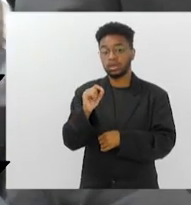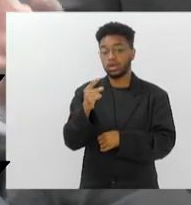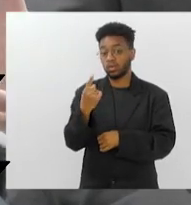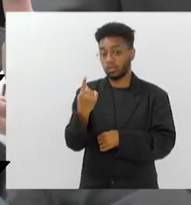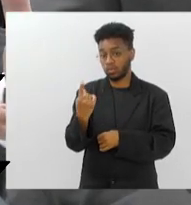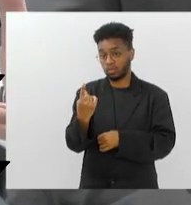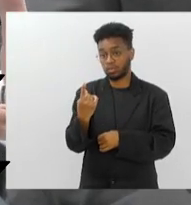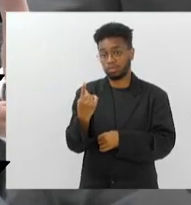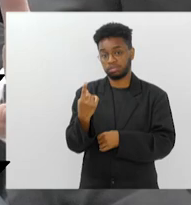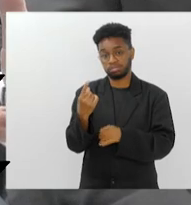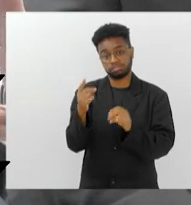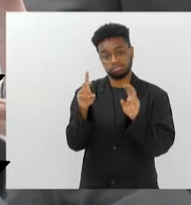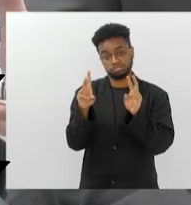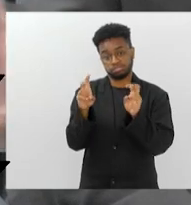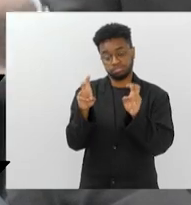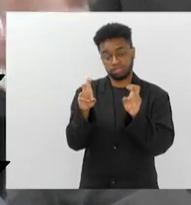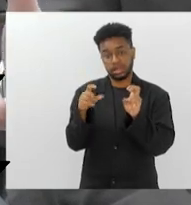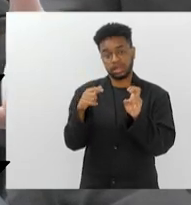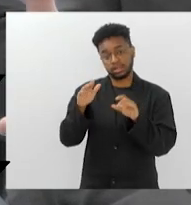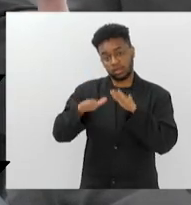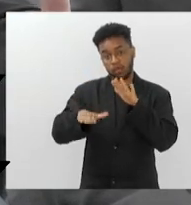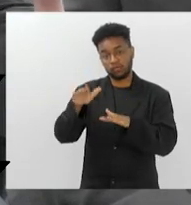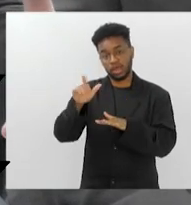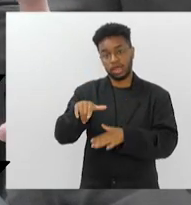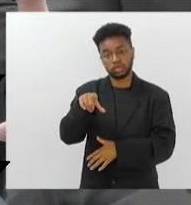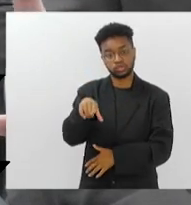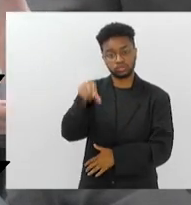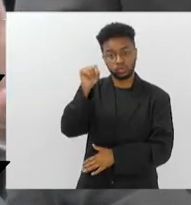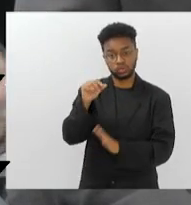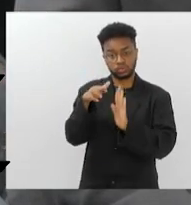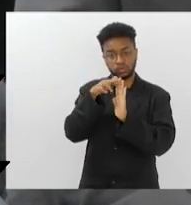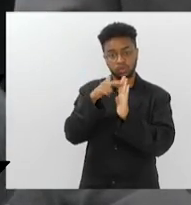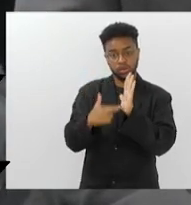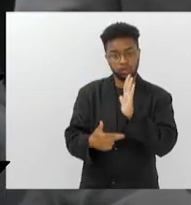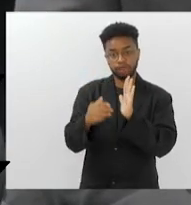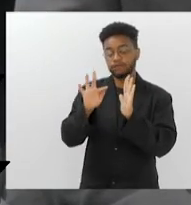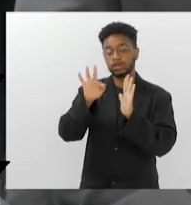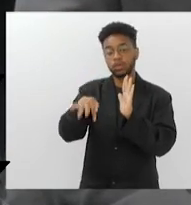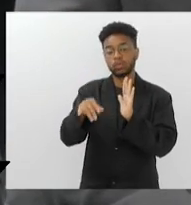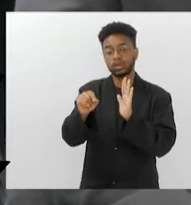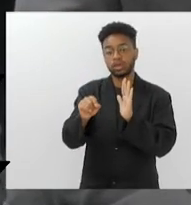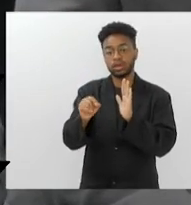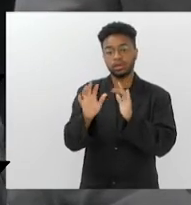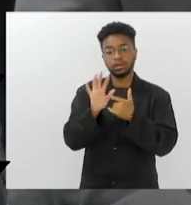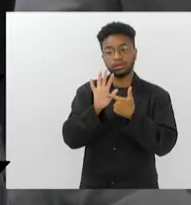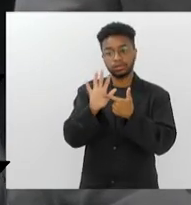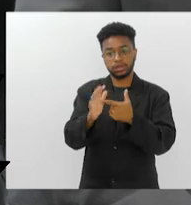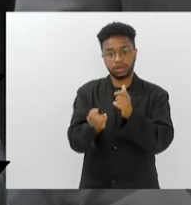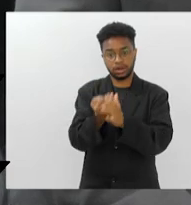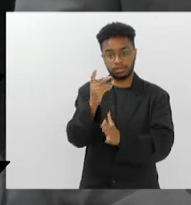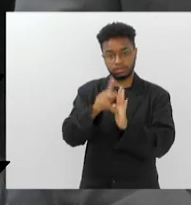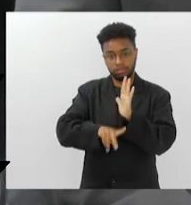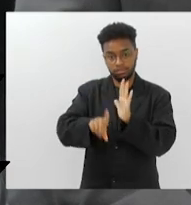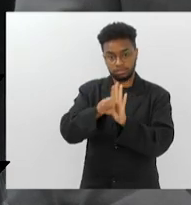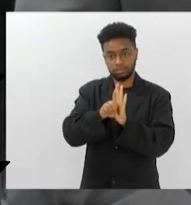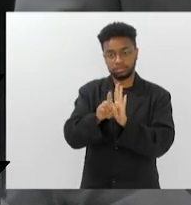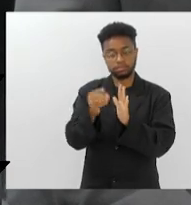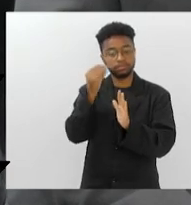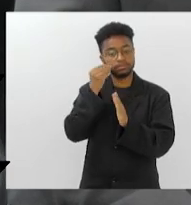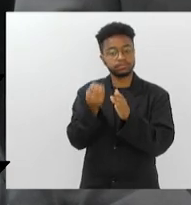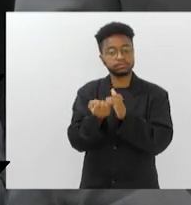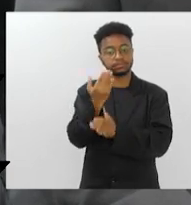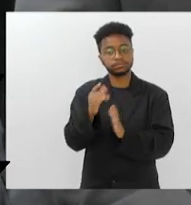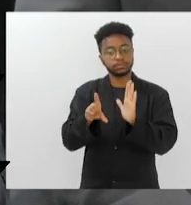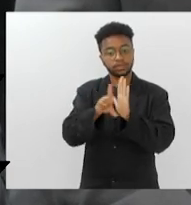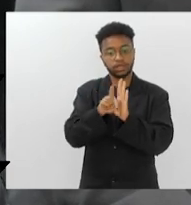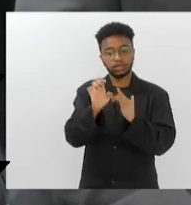provavelmente seria um uma uma opção do relatório final era apresentação de um projeto de lei que fizesse de fato a nível Estadual a o